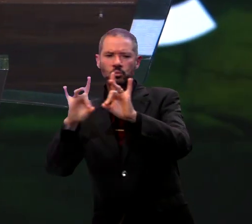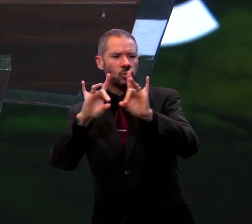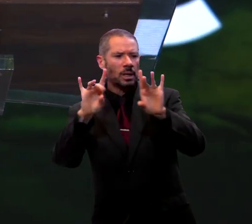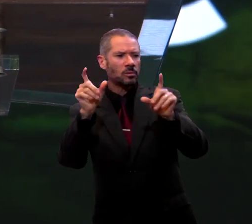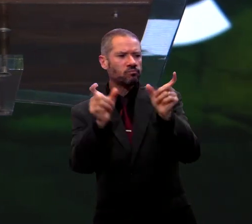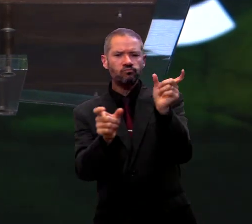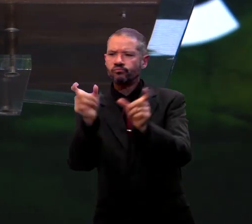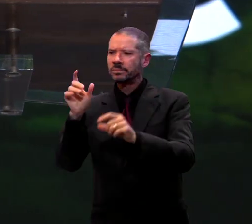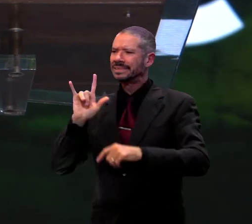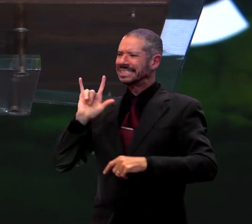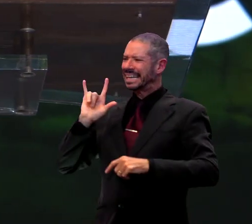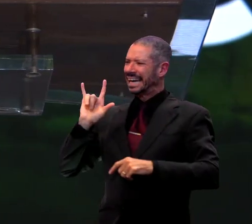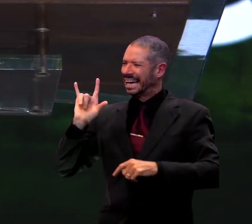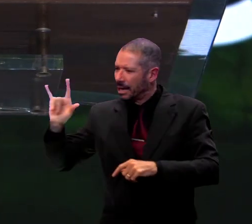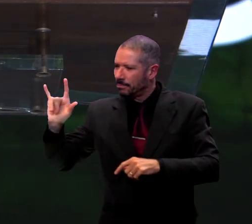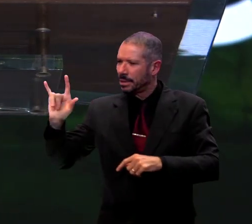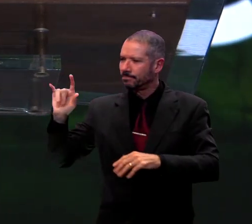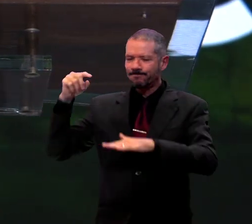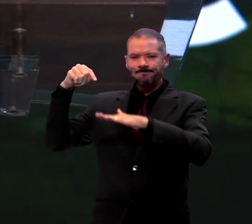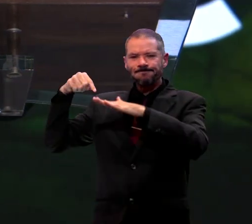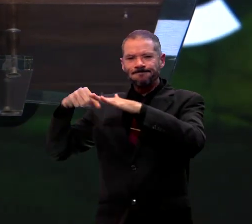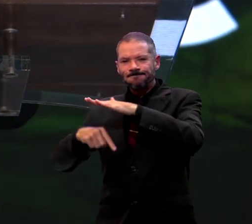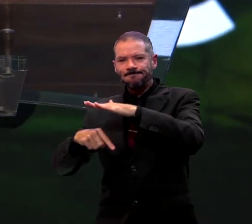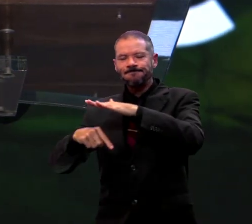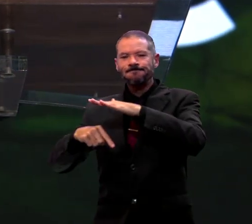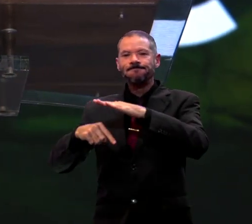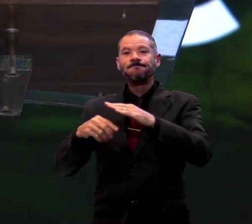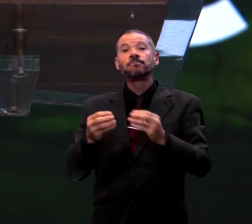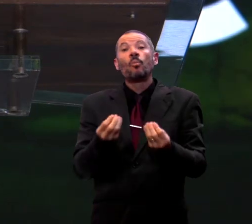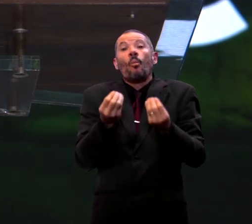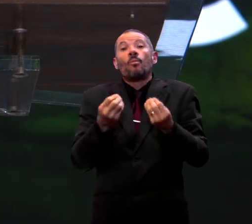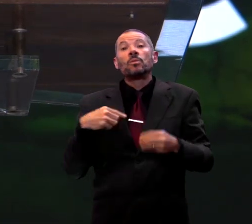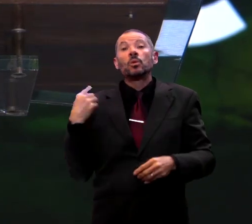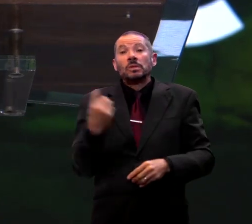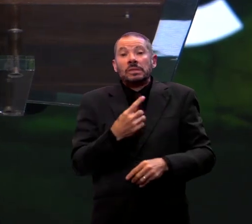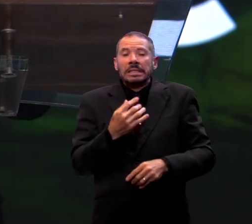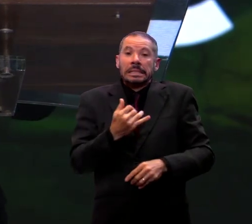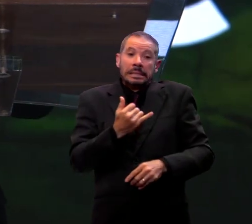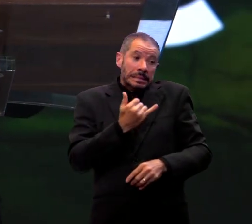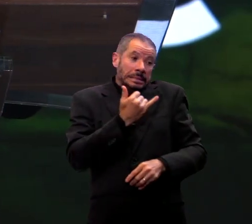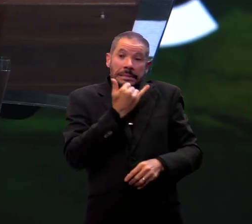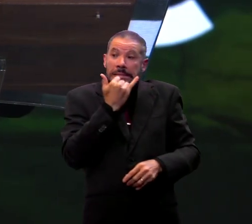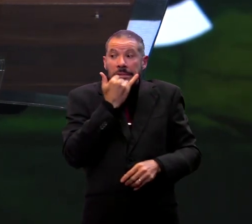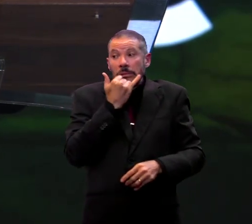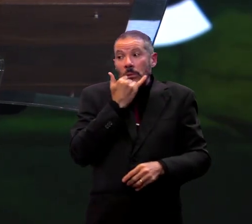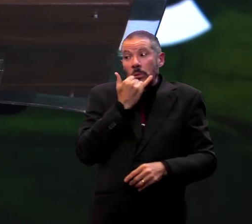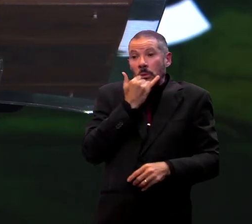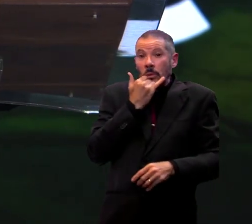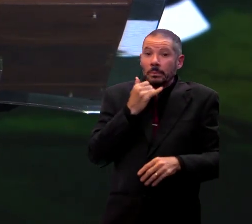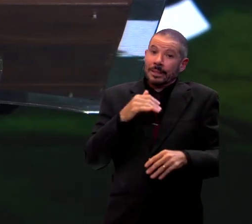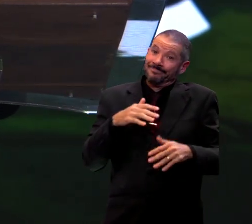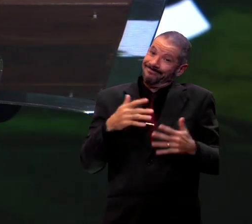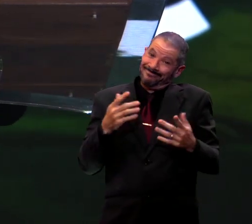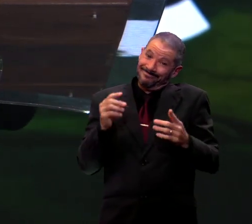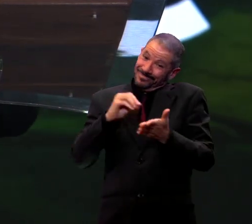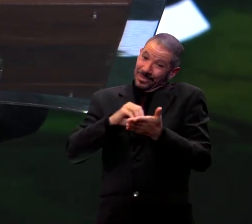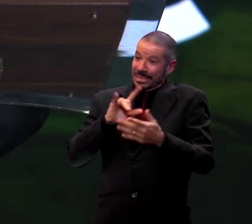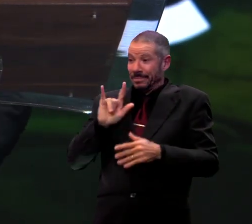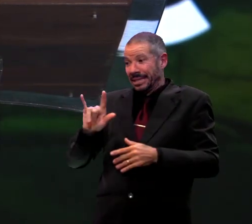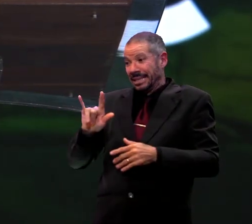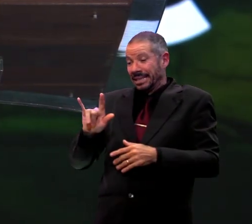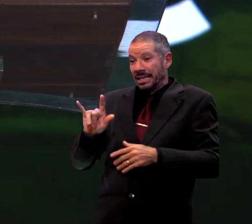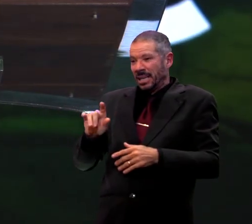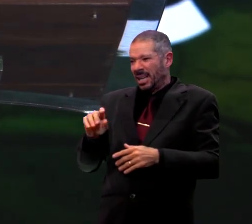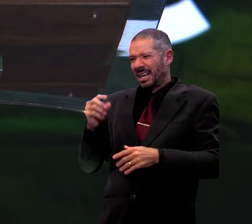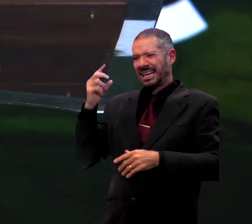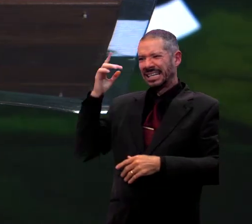incondicionalmente. E sabe, nós colocamos algumas condições, ou nas nossas desculpas acaba sendo assim, não é? A gente diz: olha, será